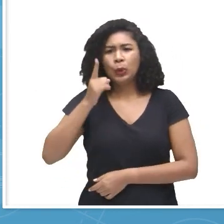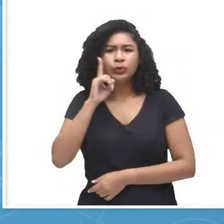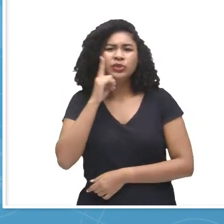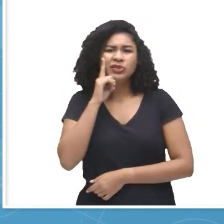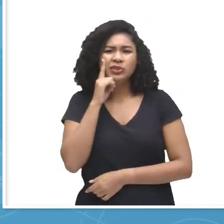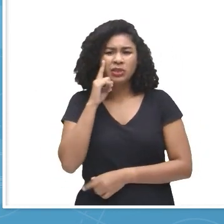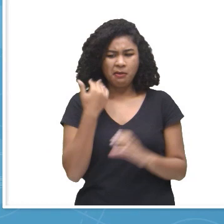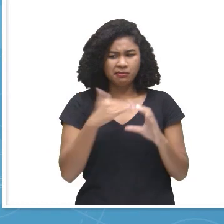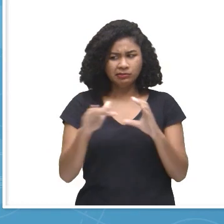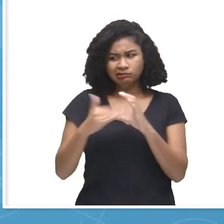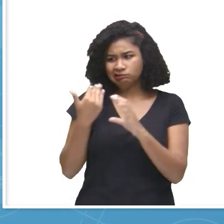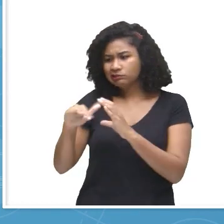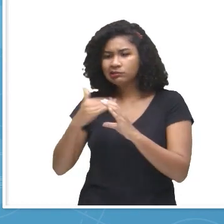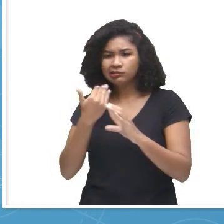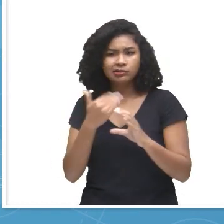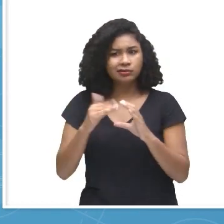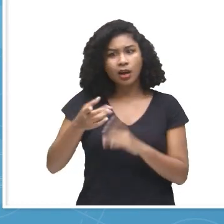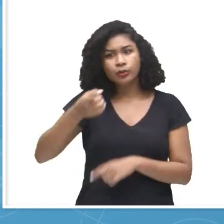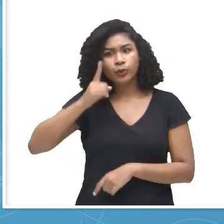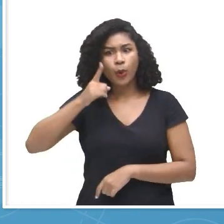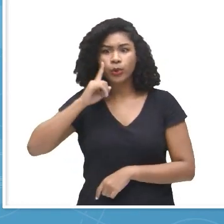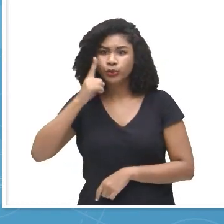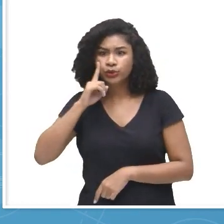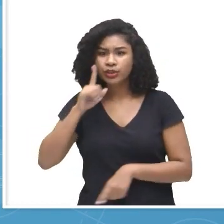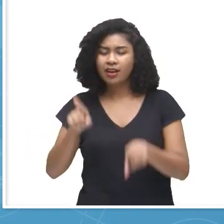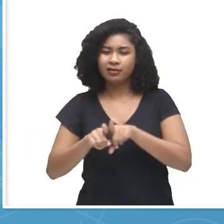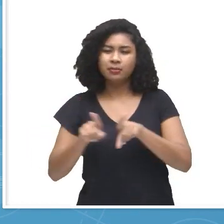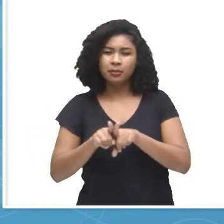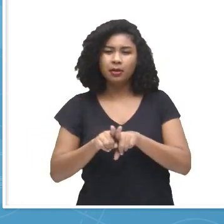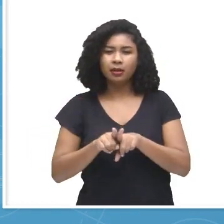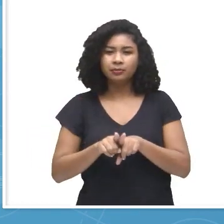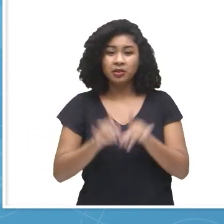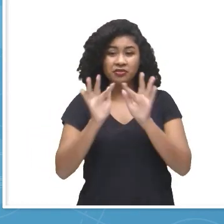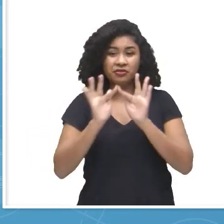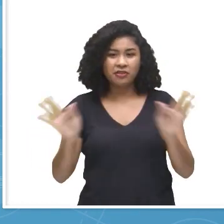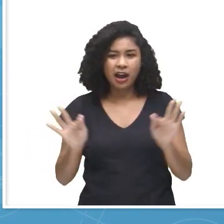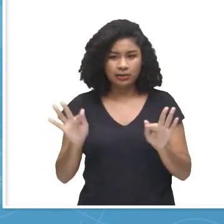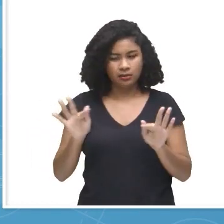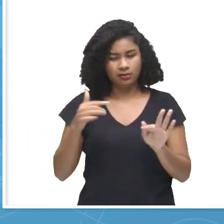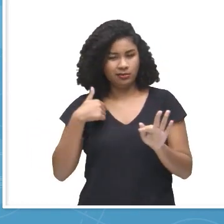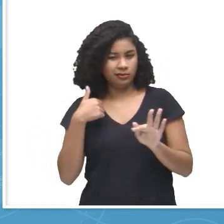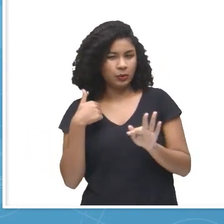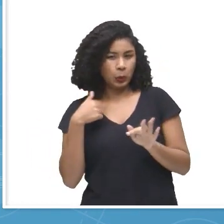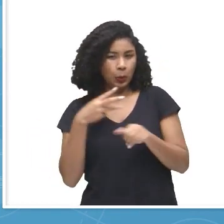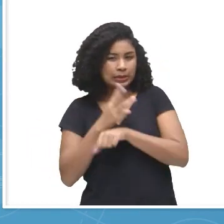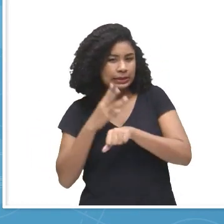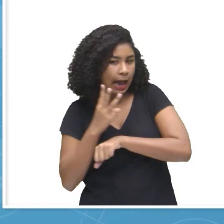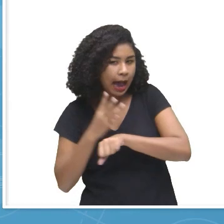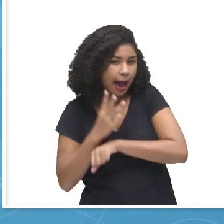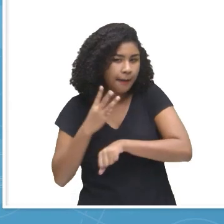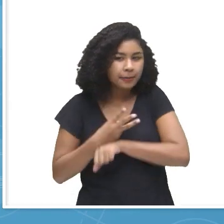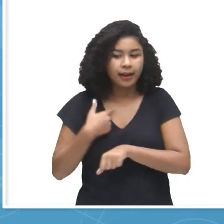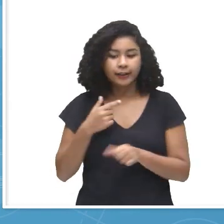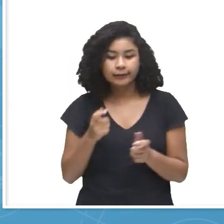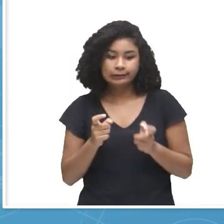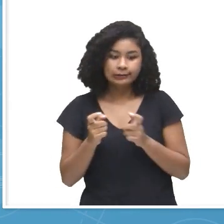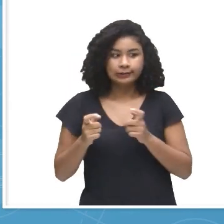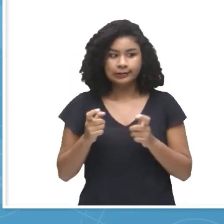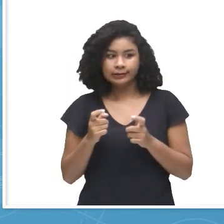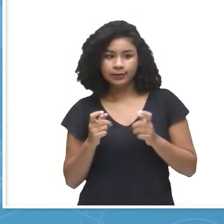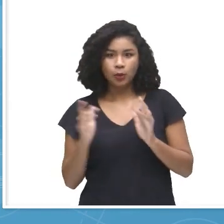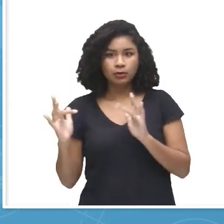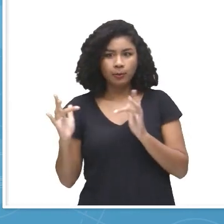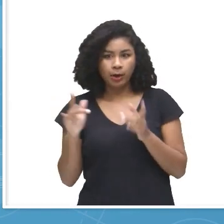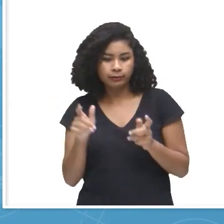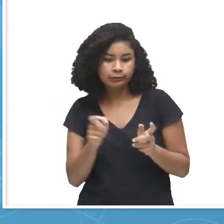gente usa o emoji, inclusive, para responder algumas frases. Quando a gente está lá no WhatsApp, quando o crush vem falar com a gente